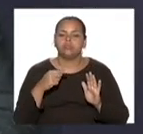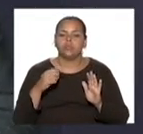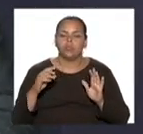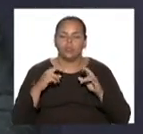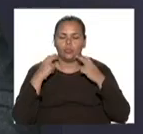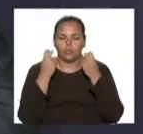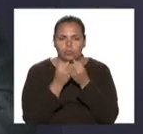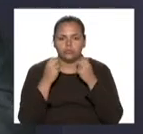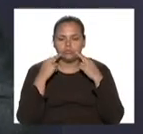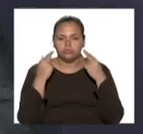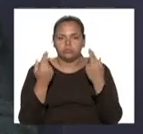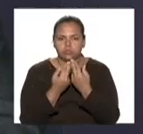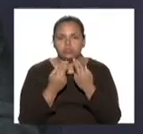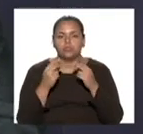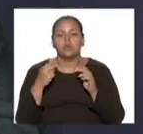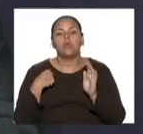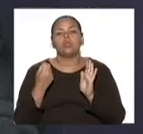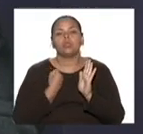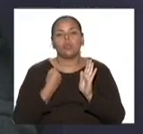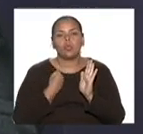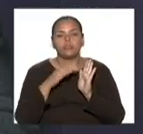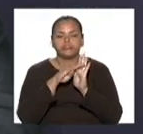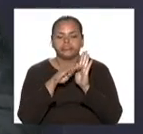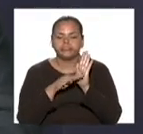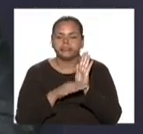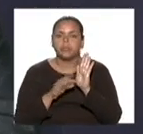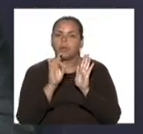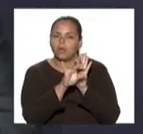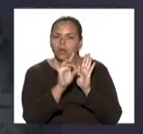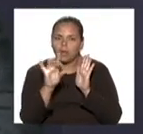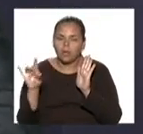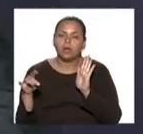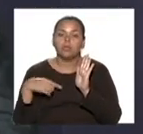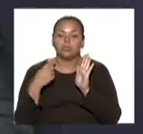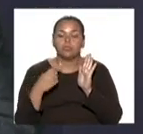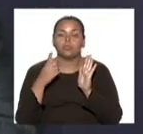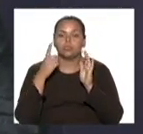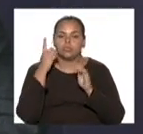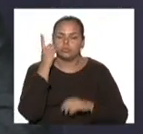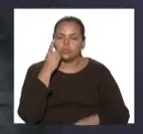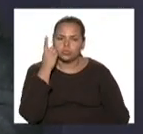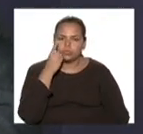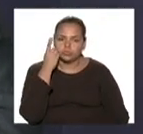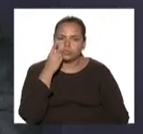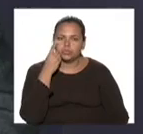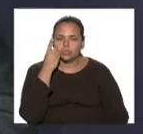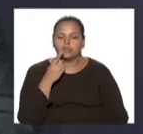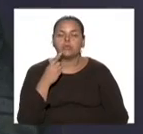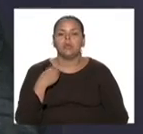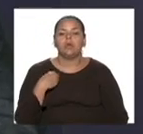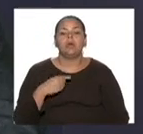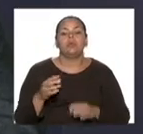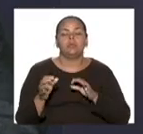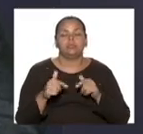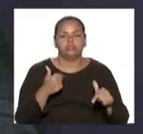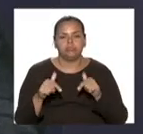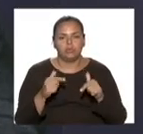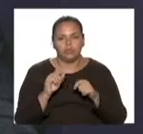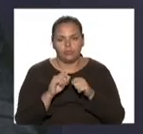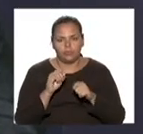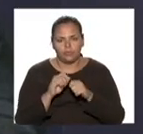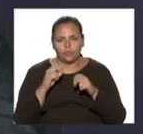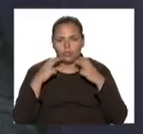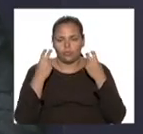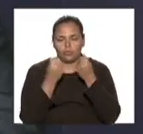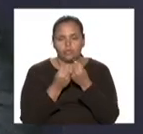faz a pontuação e depois os deputados se reúnem para fazer a deliberação dentro de um trabalho prévio que foi feito